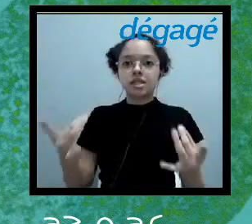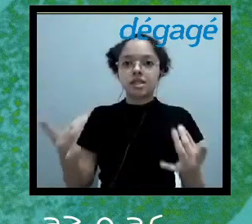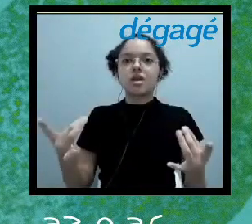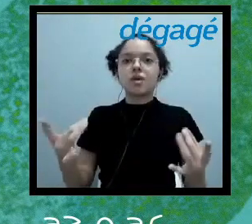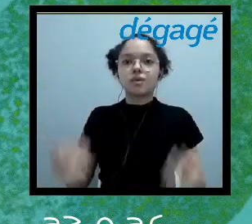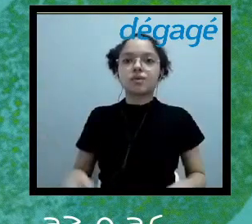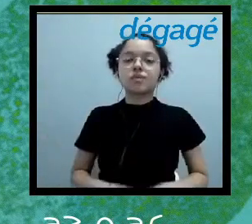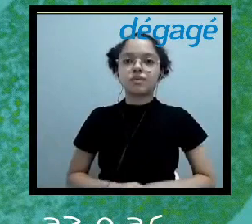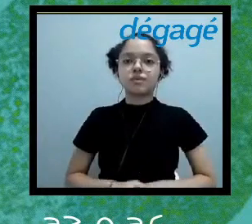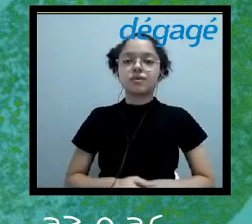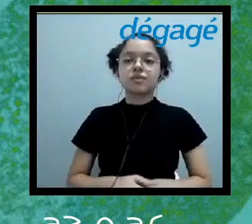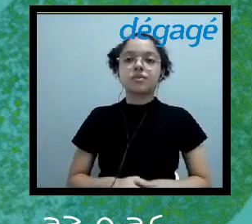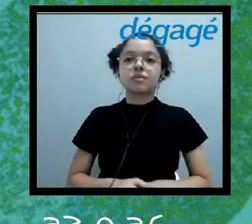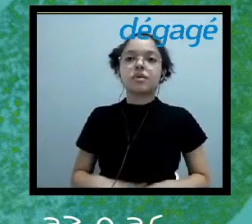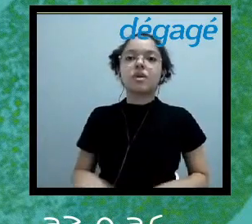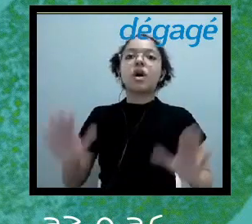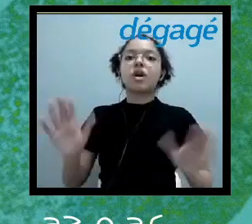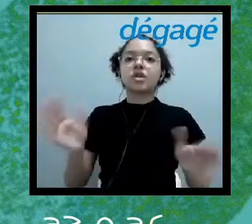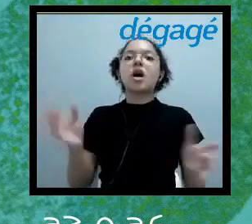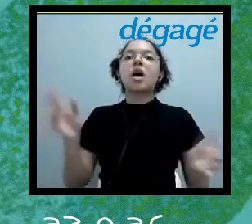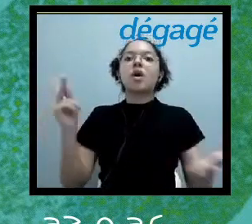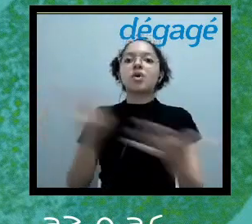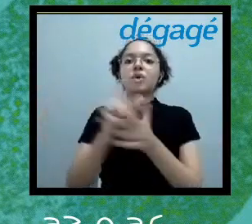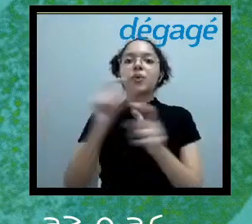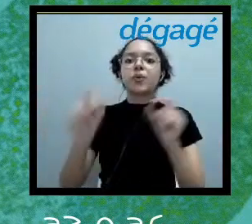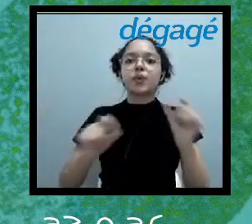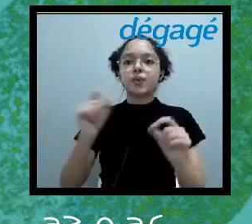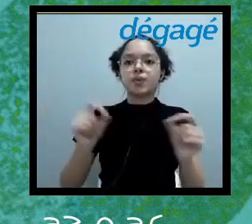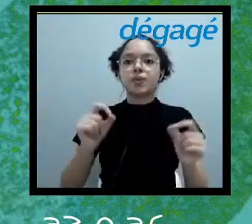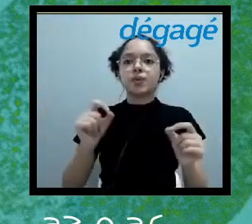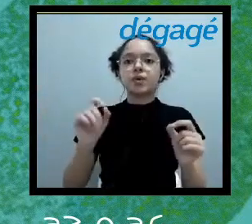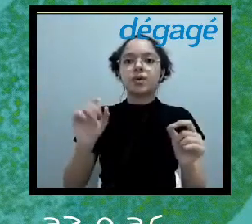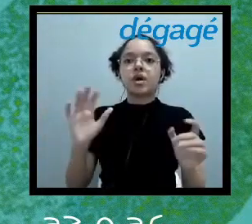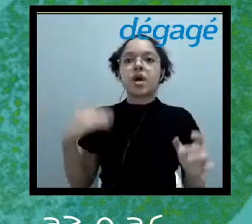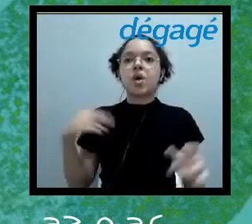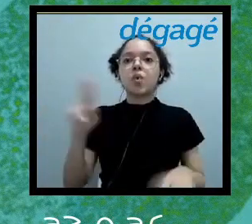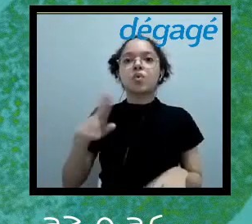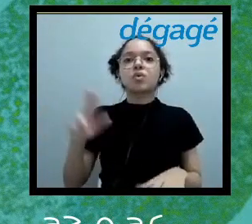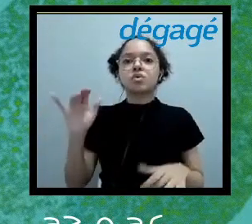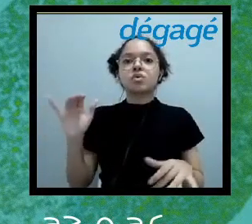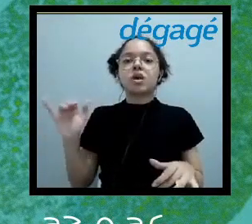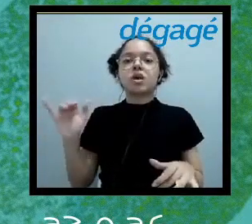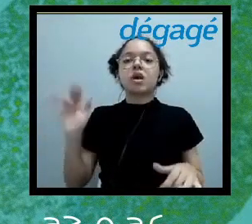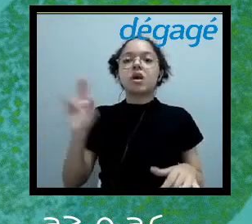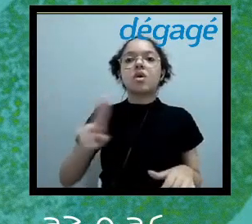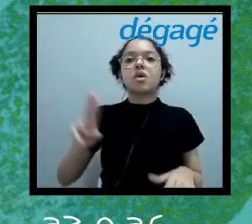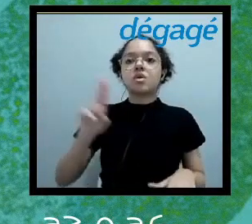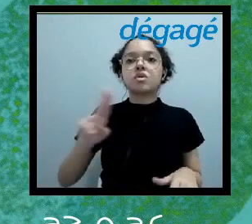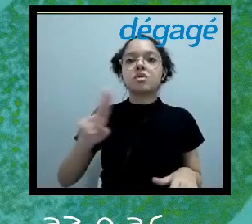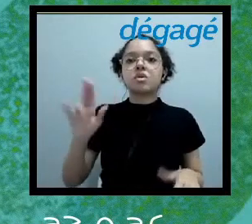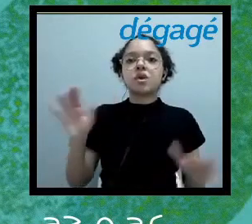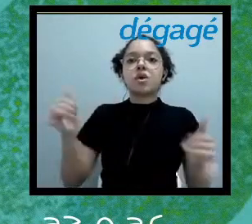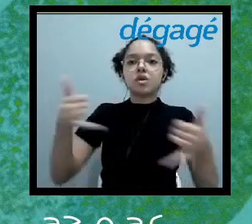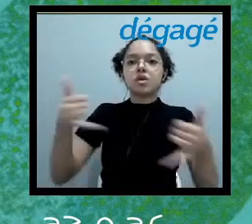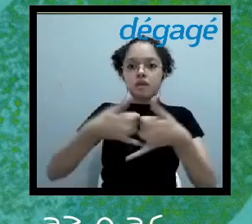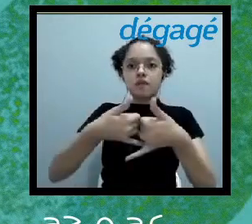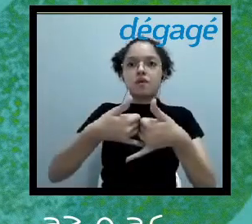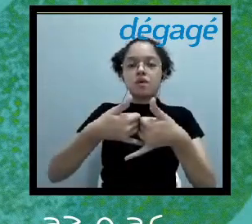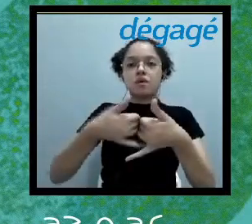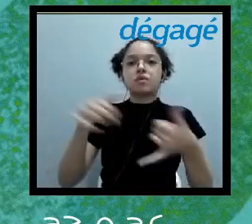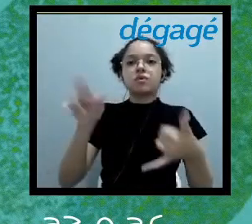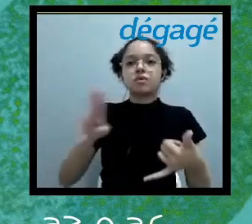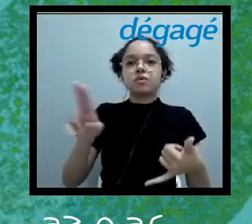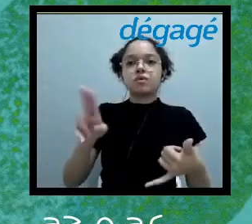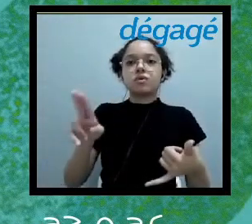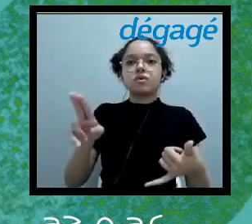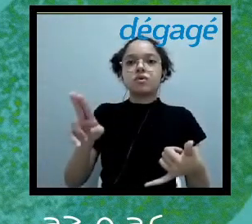já, em um atendimento, eu levei um telefone de um aluno. E minutos antes, a gente já estava